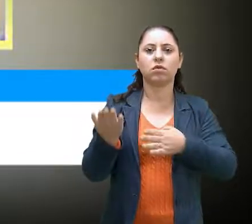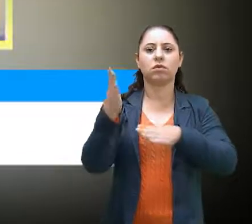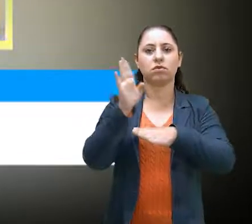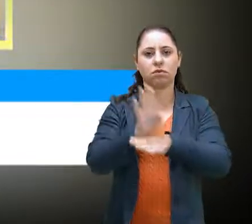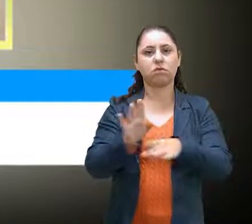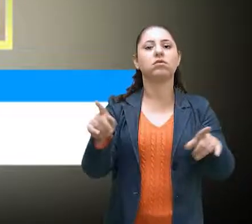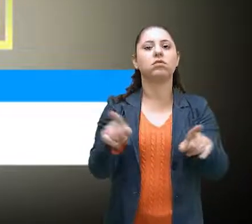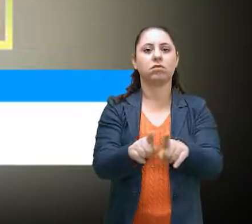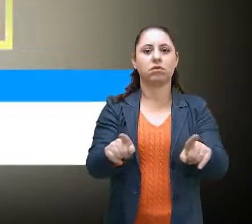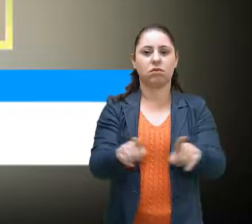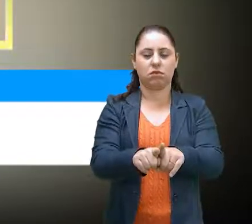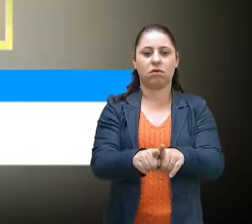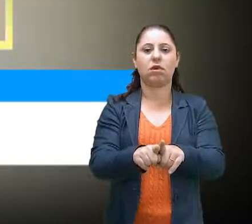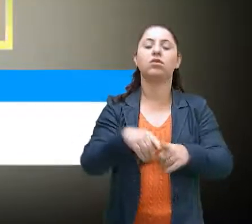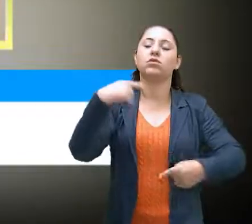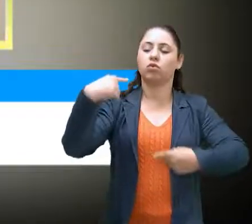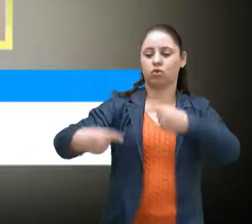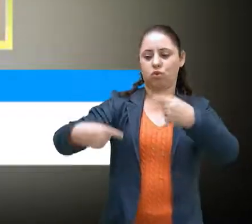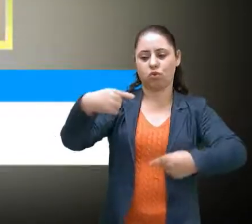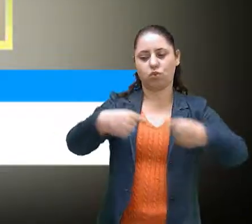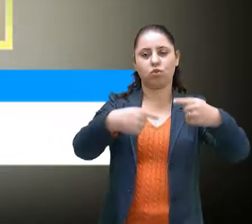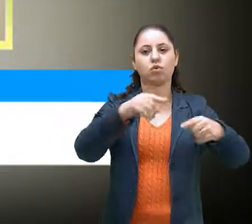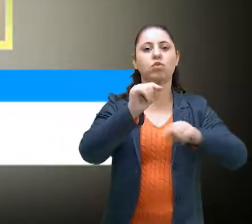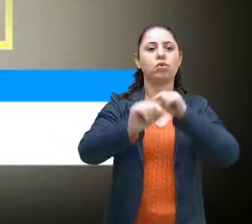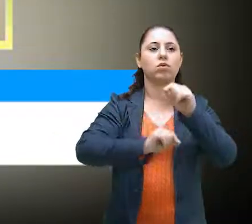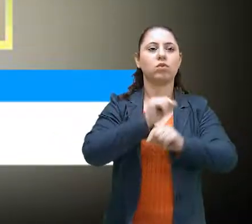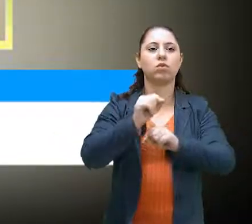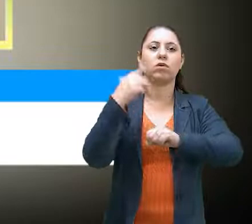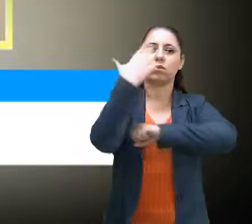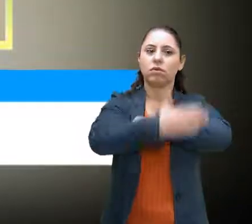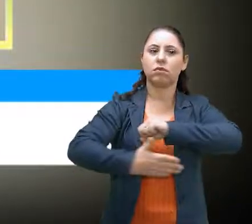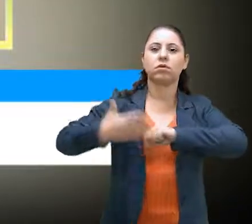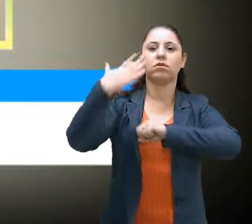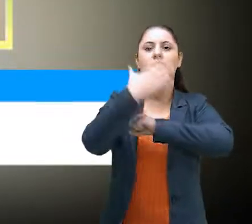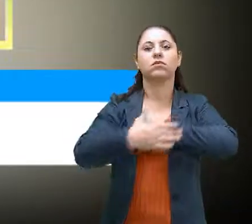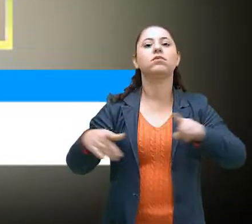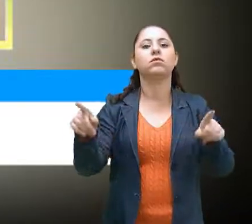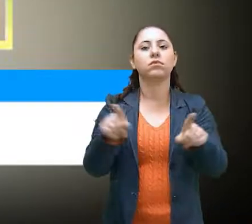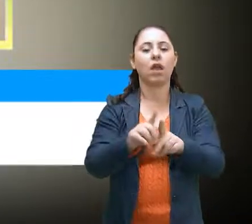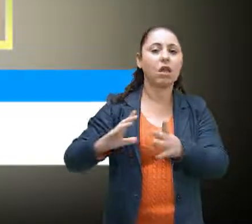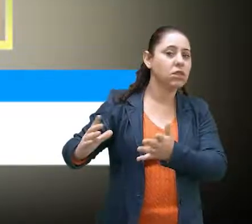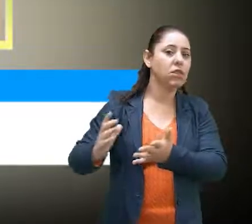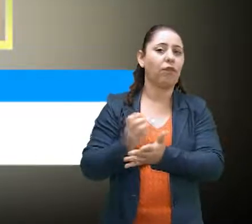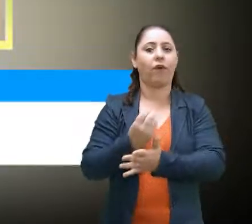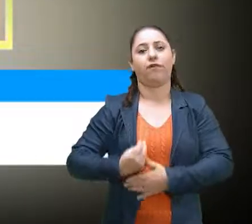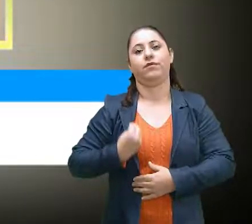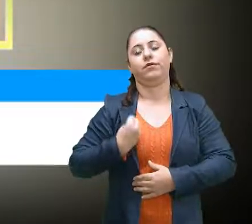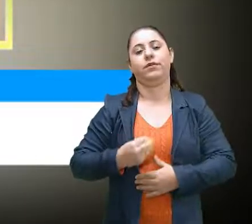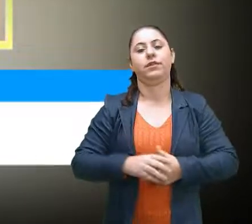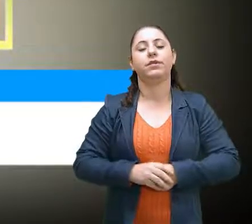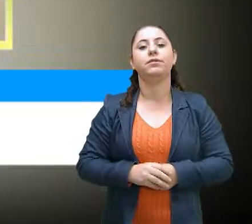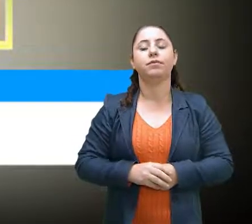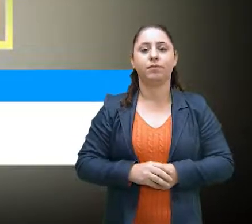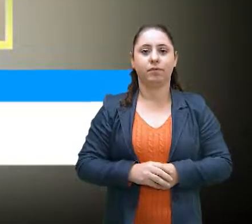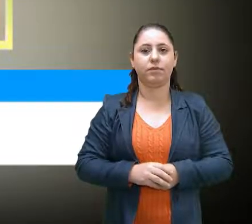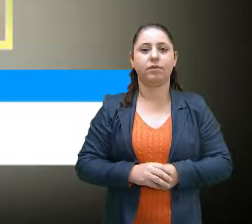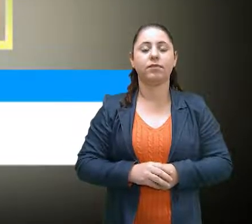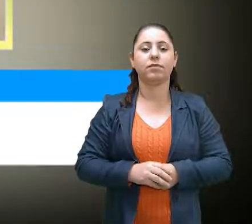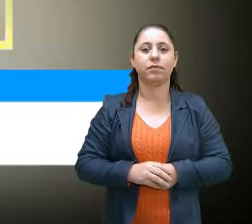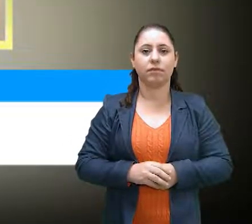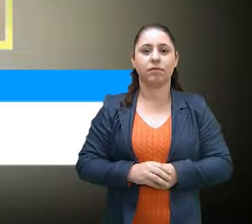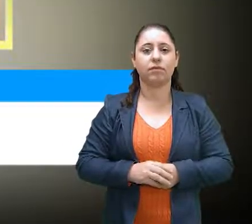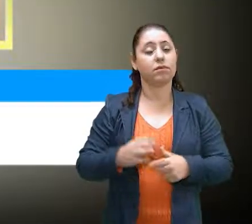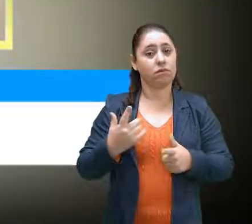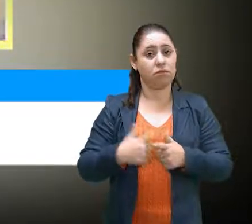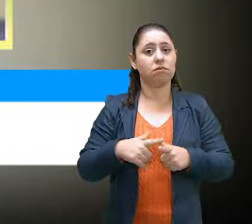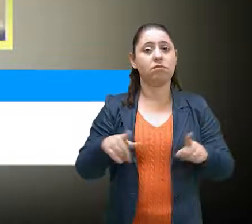possa contribuir com essa discussão para proteção e salvar vidas, né? Poder